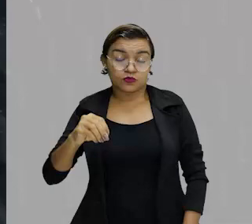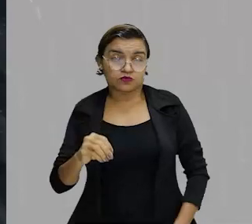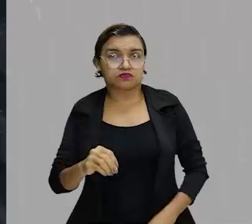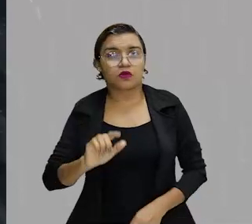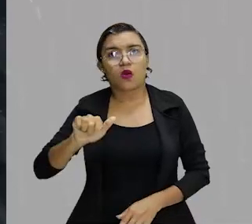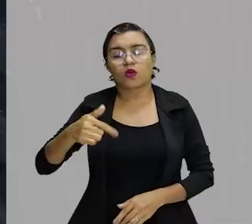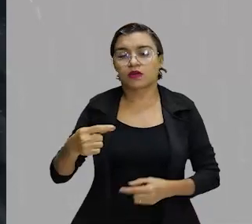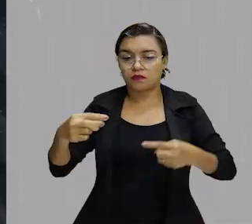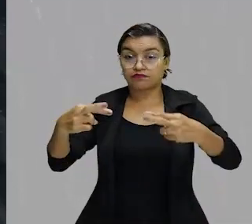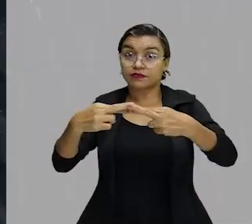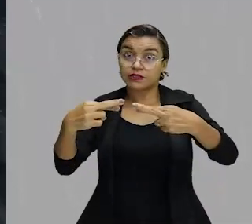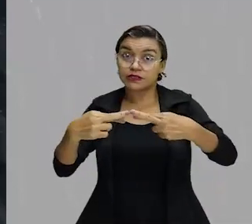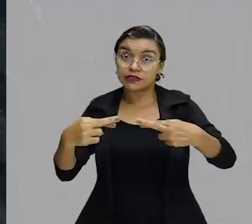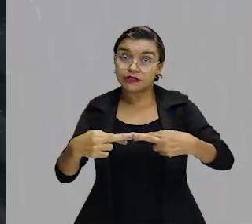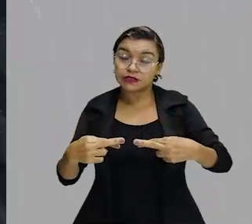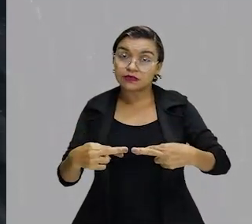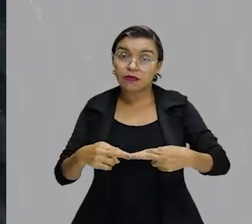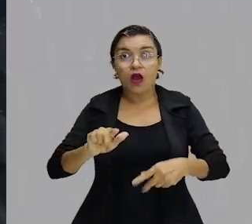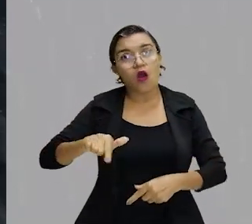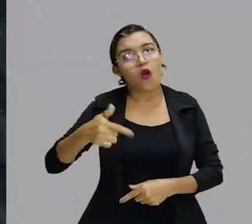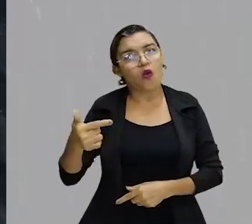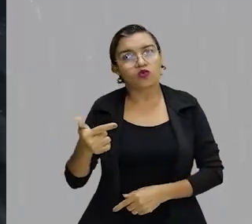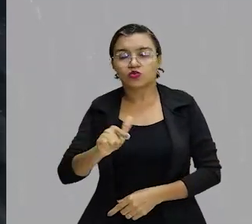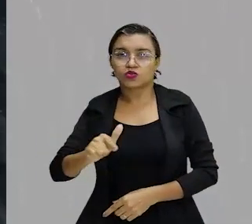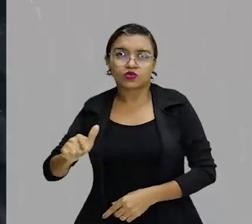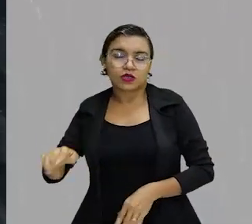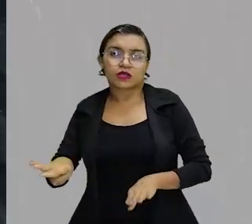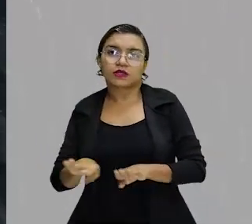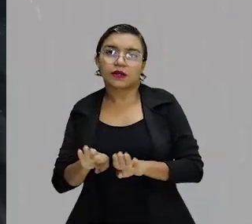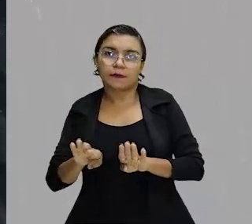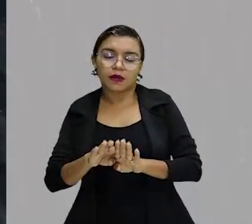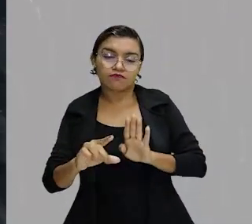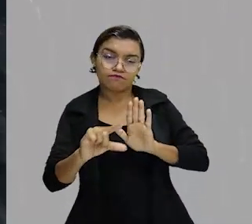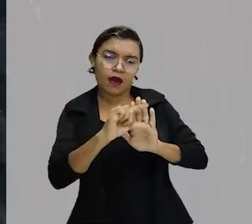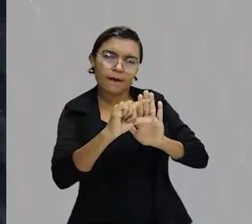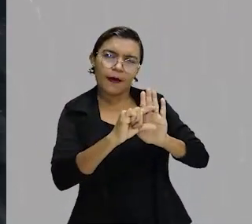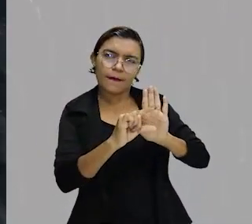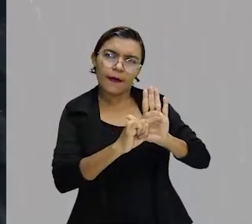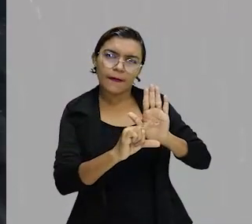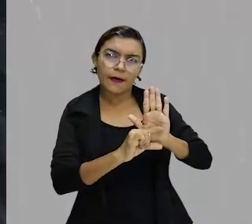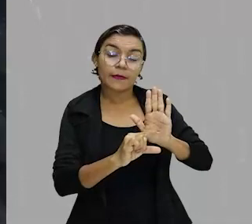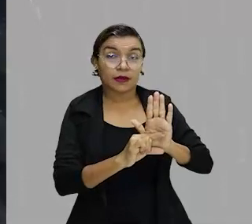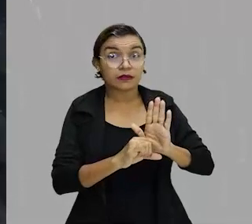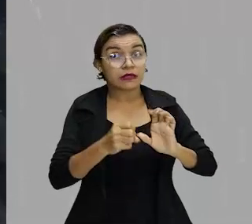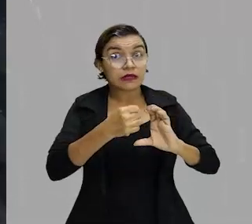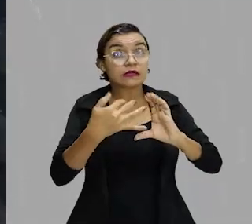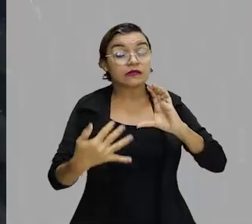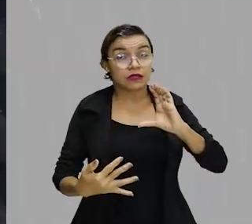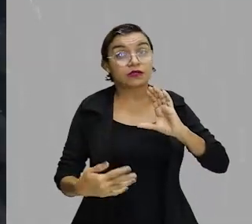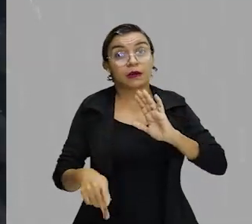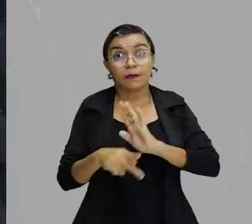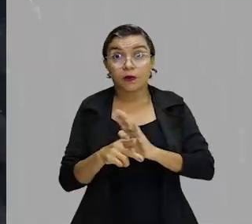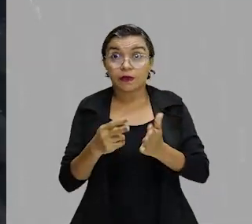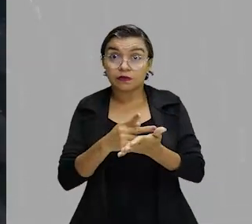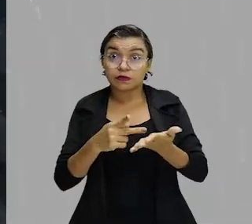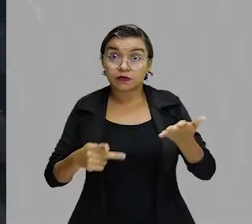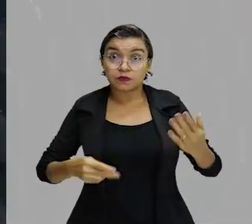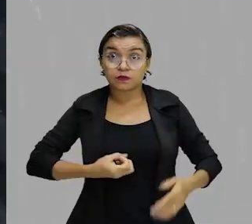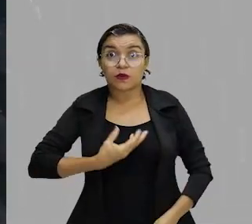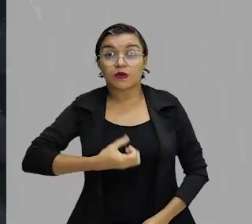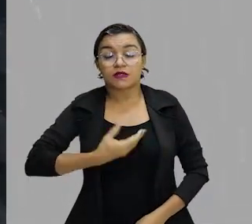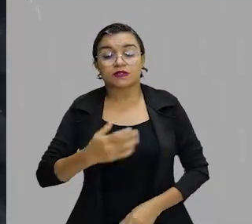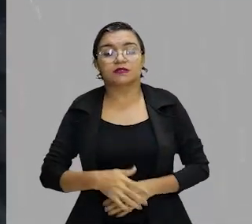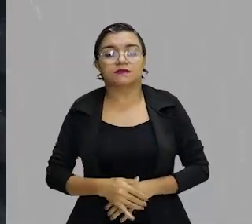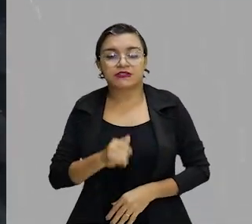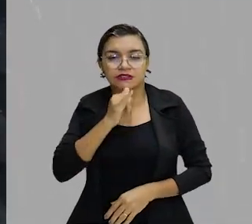rima, outros casos não. Temos a divisão em versos. Então, são características típicas da poesia. Alguns exemplos, nós